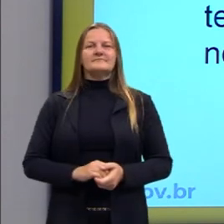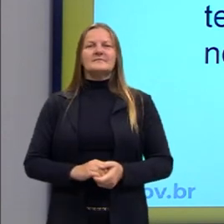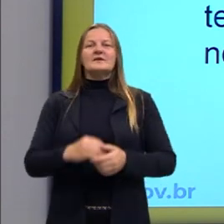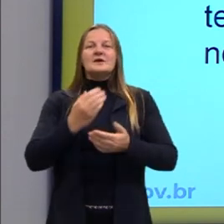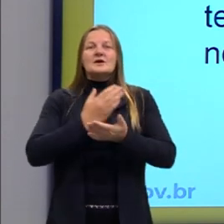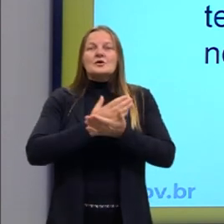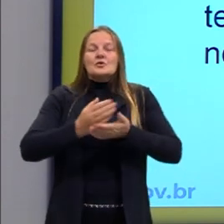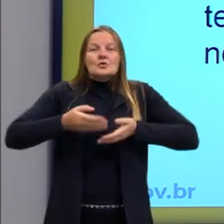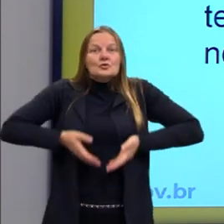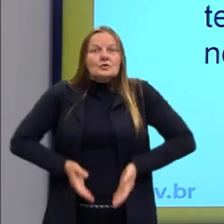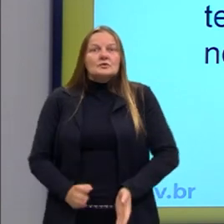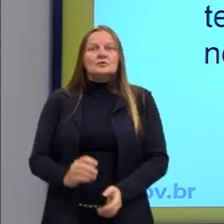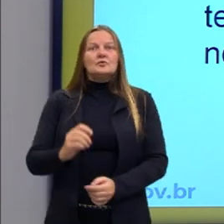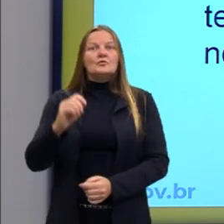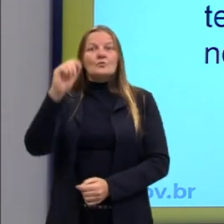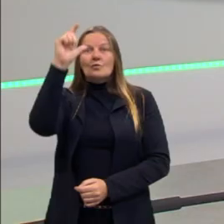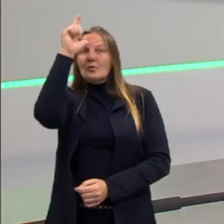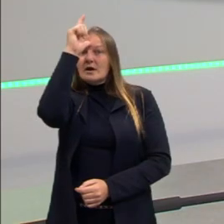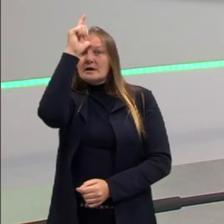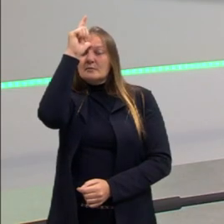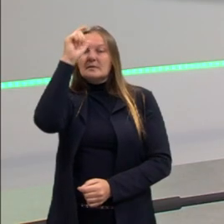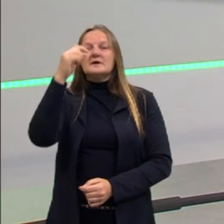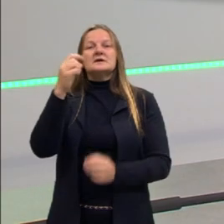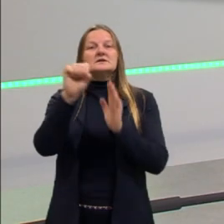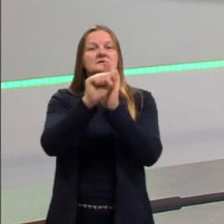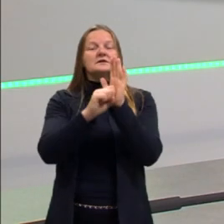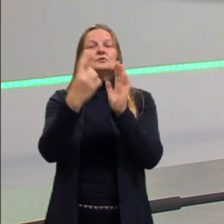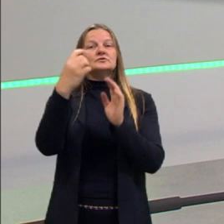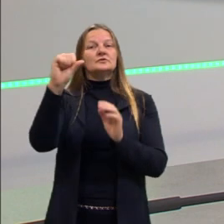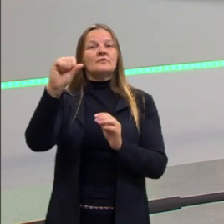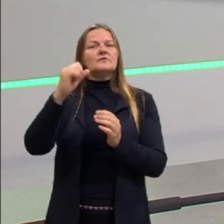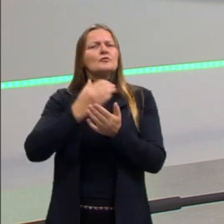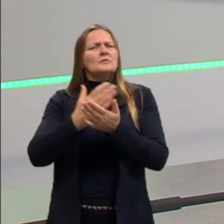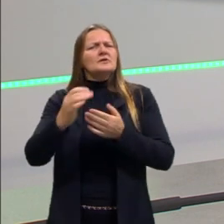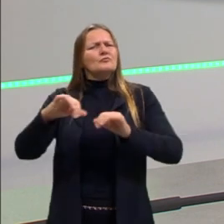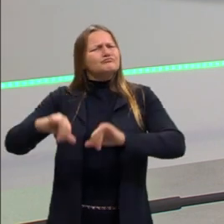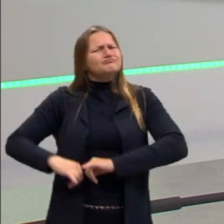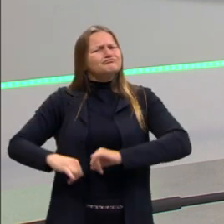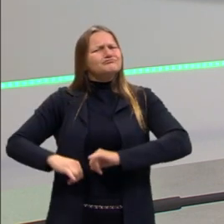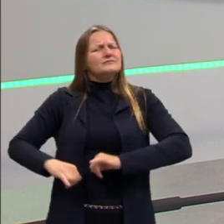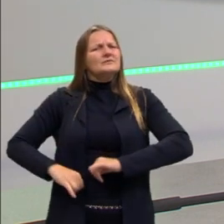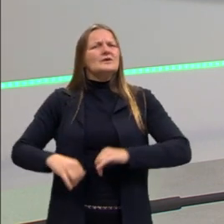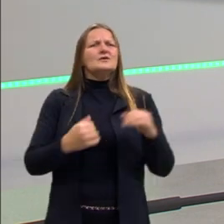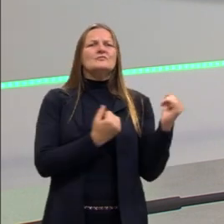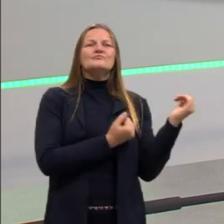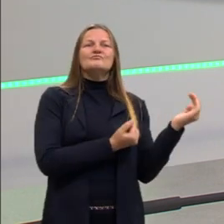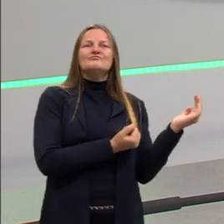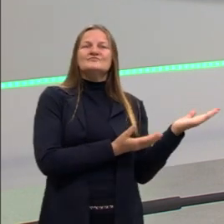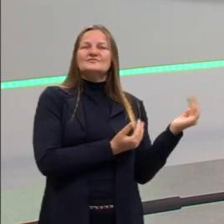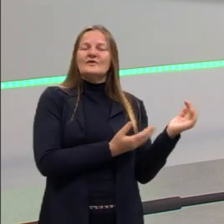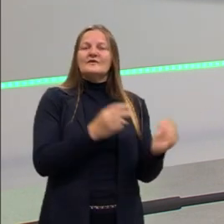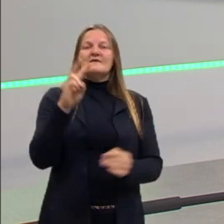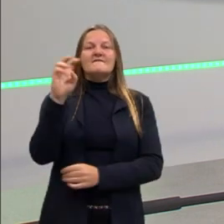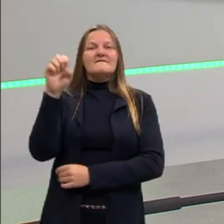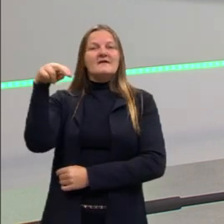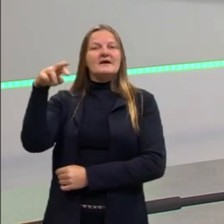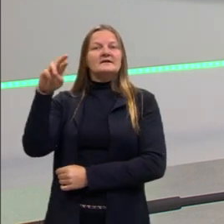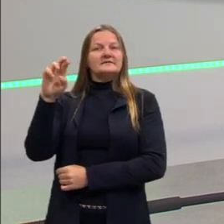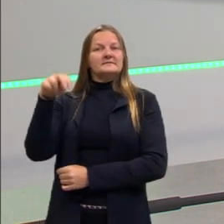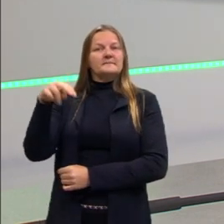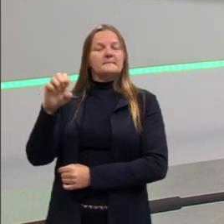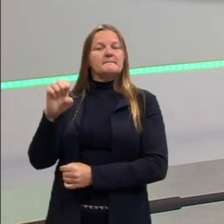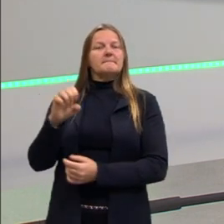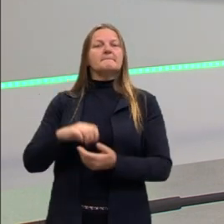ela é nascida na Alemanha né no século 19 EA prosa ela vem com Sofrimentos do Jovem werther de Goethe E ali a gente